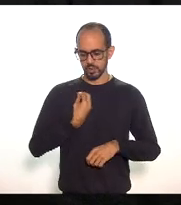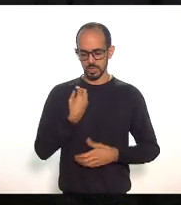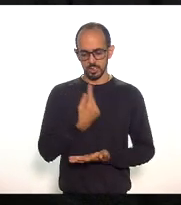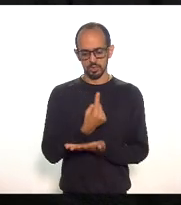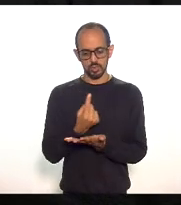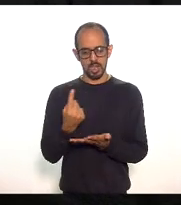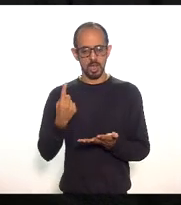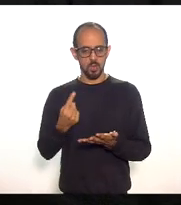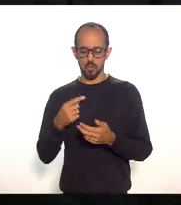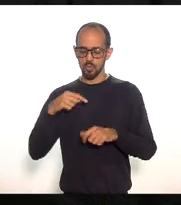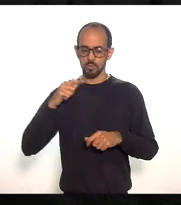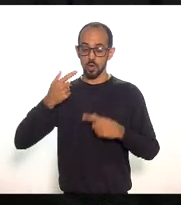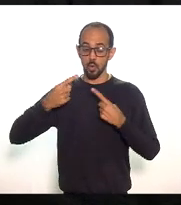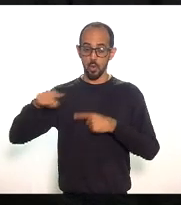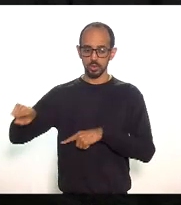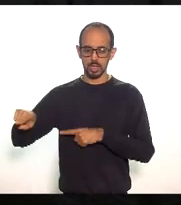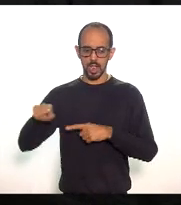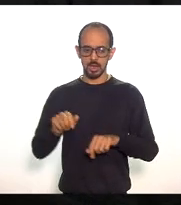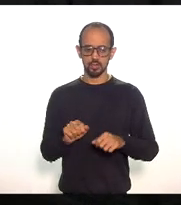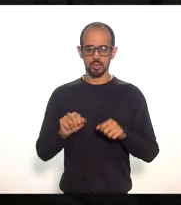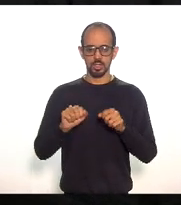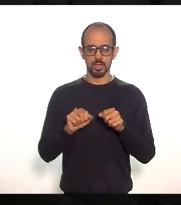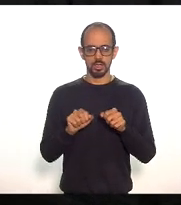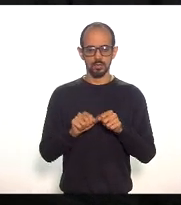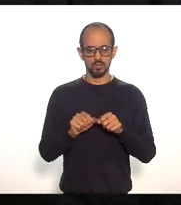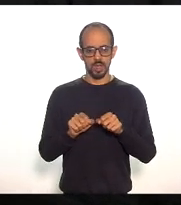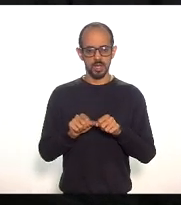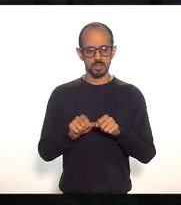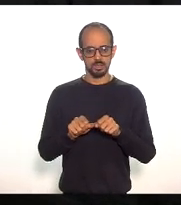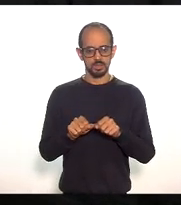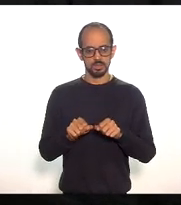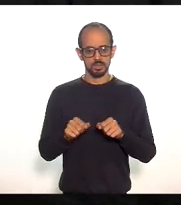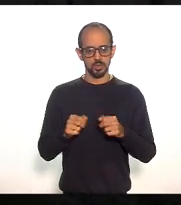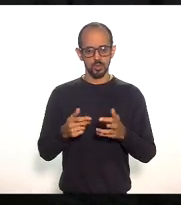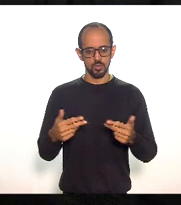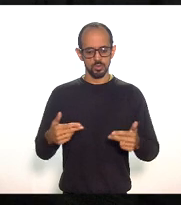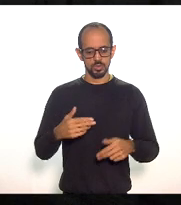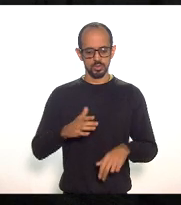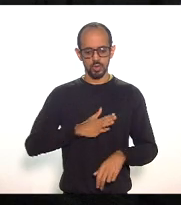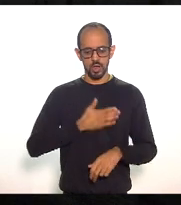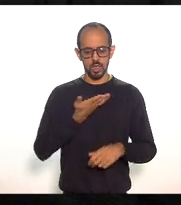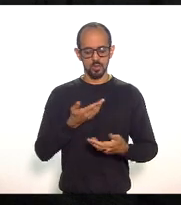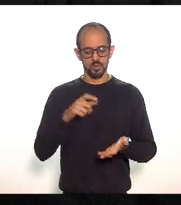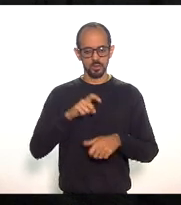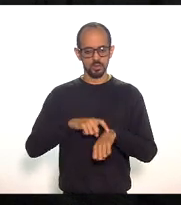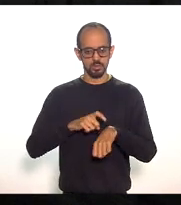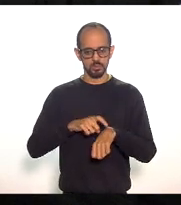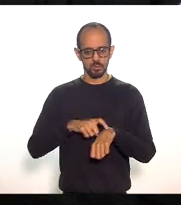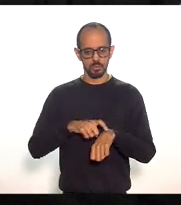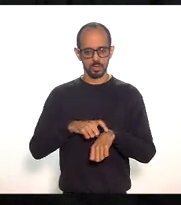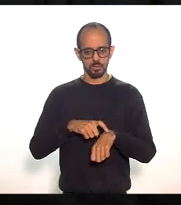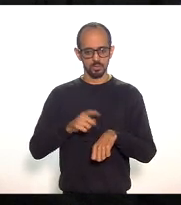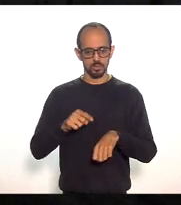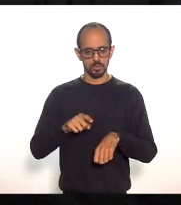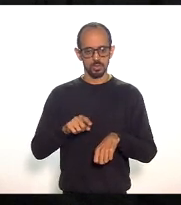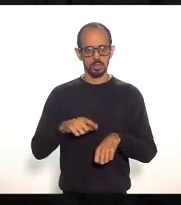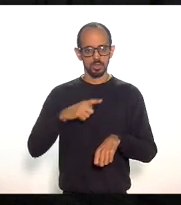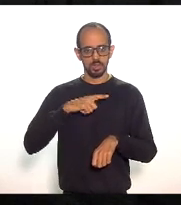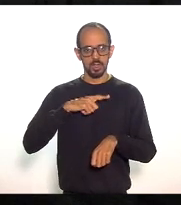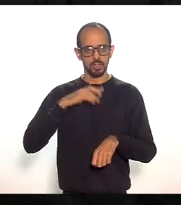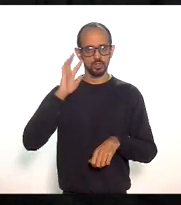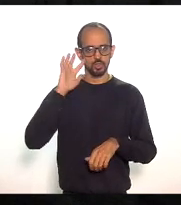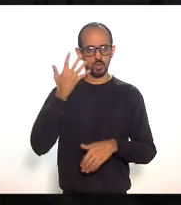cidadãos, muito pelo contrário, ele abre brechas que são terríveis neste momento. Existem soluções